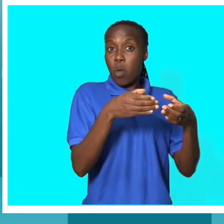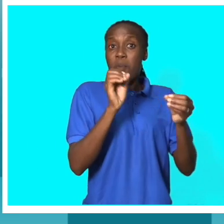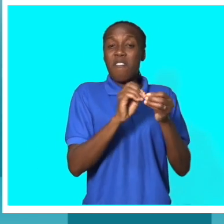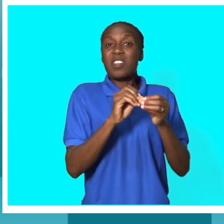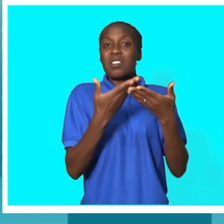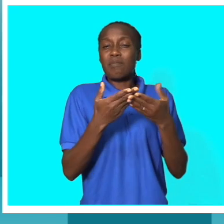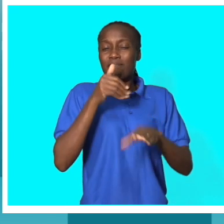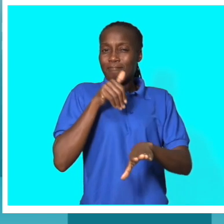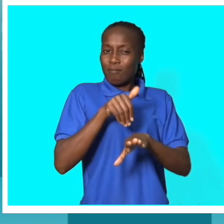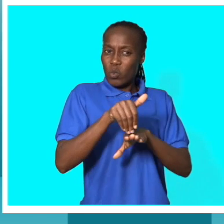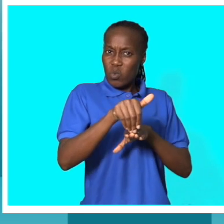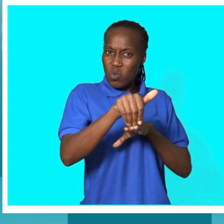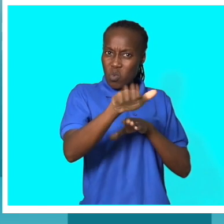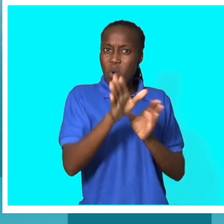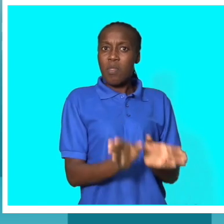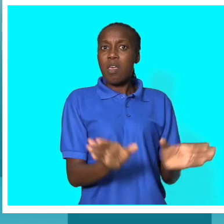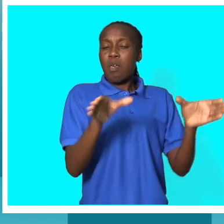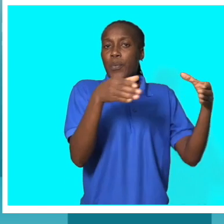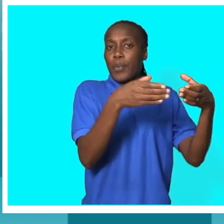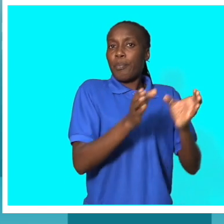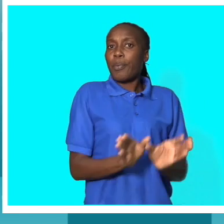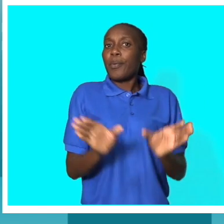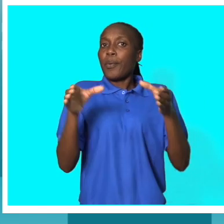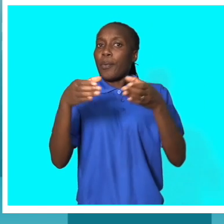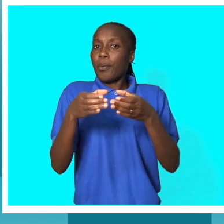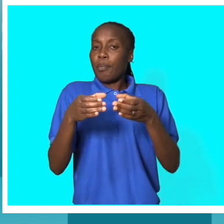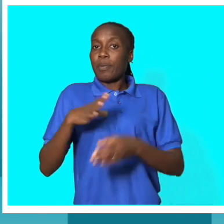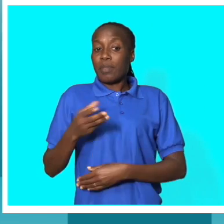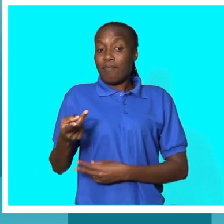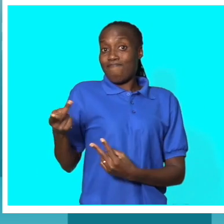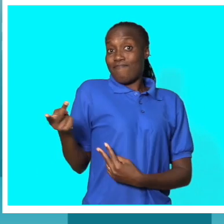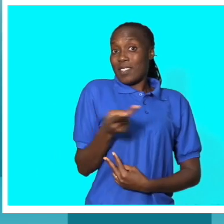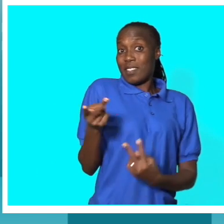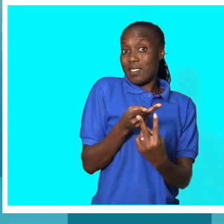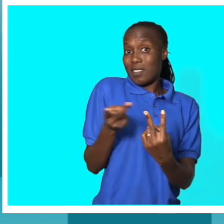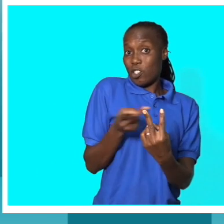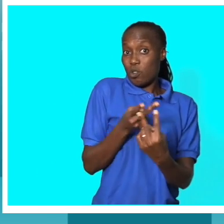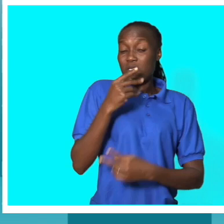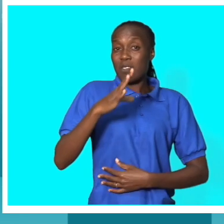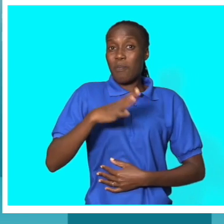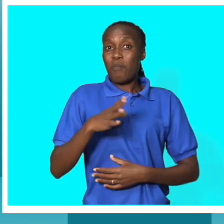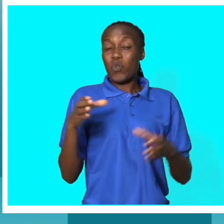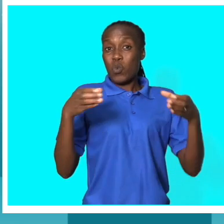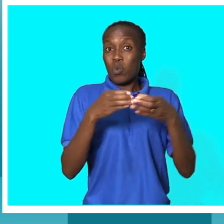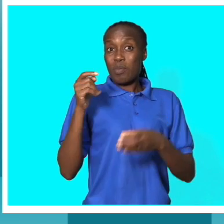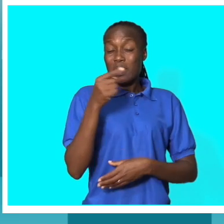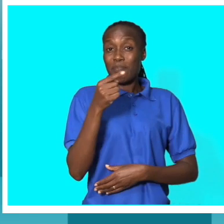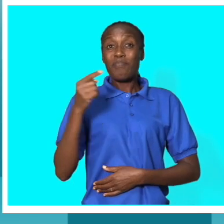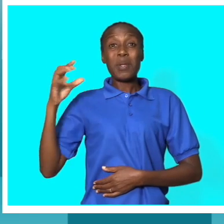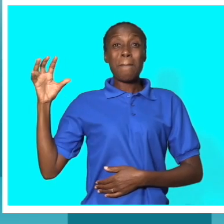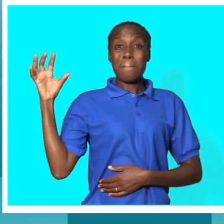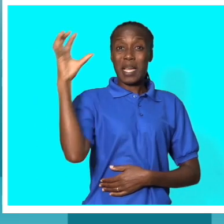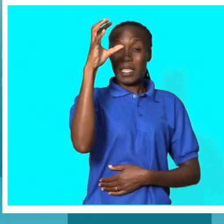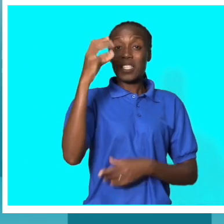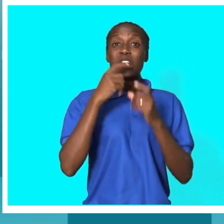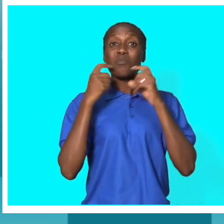favoritas no grupo, onde estão duas seleções daqui da região, que estou a falar de Moçambique e do Malaua, que são, na minha opinião, outsiders, porque